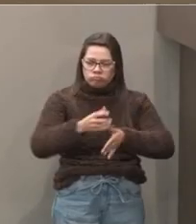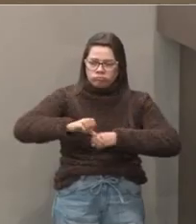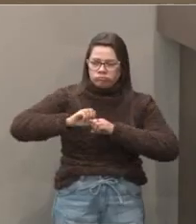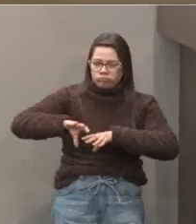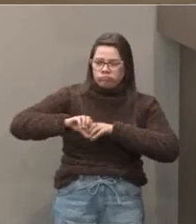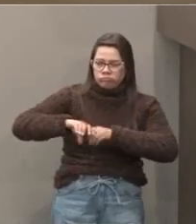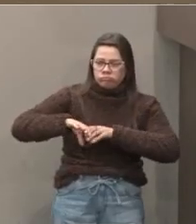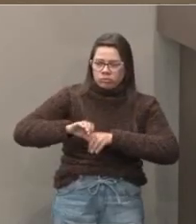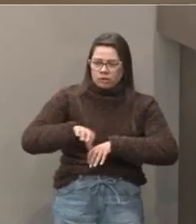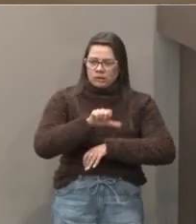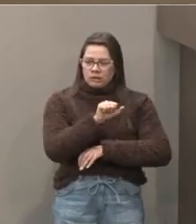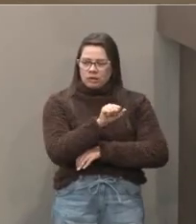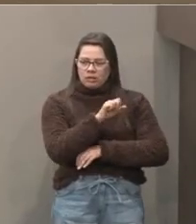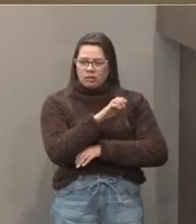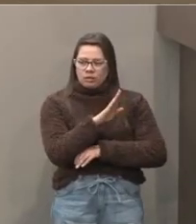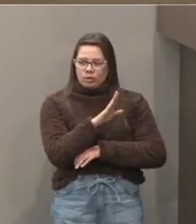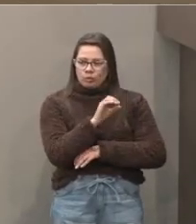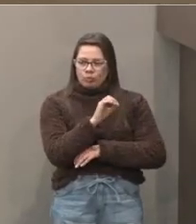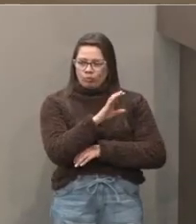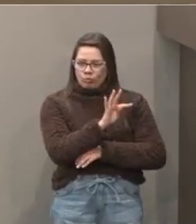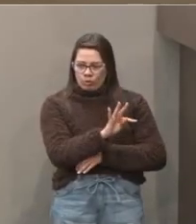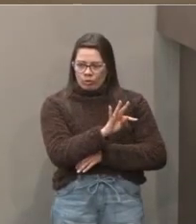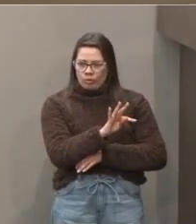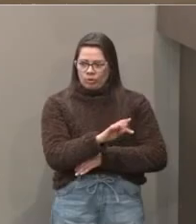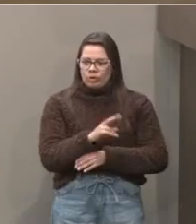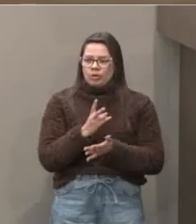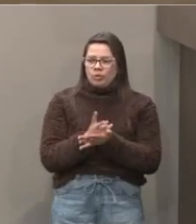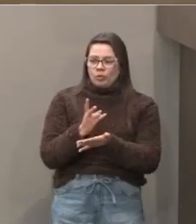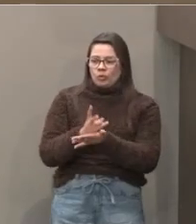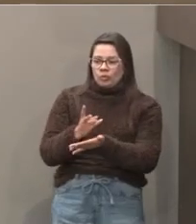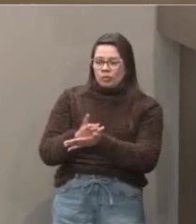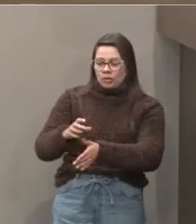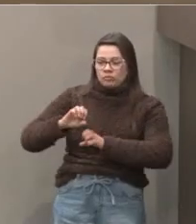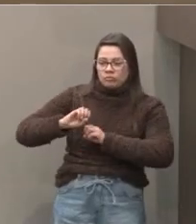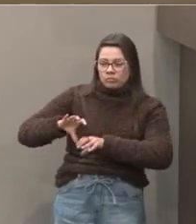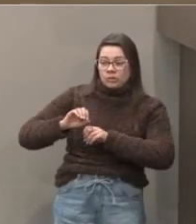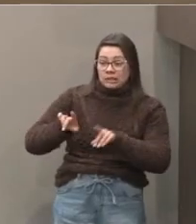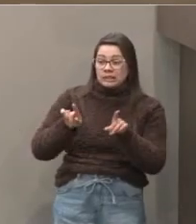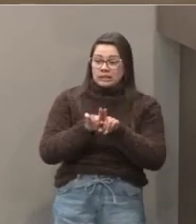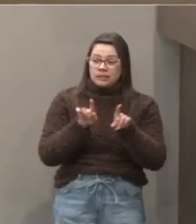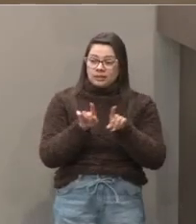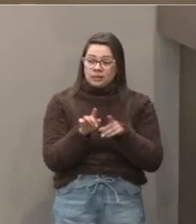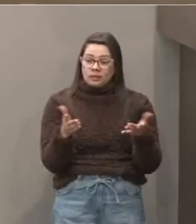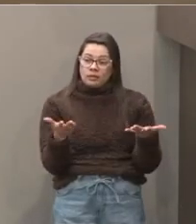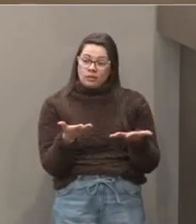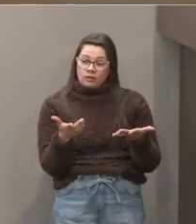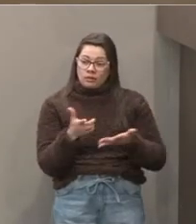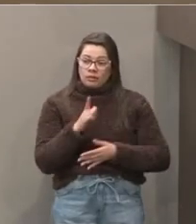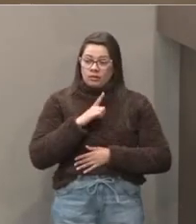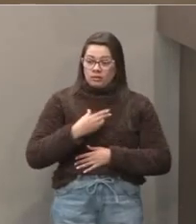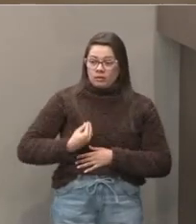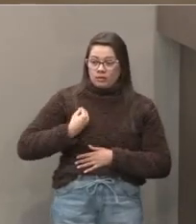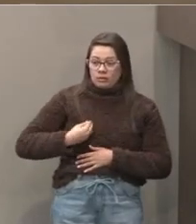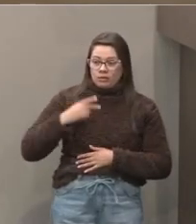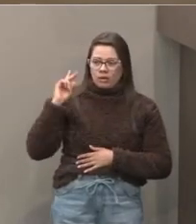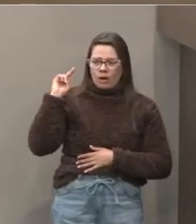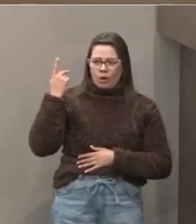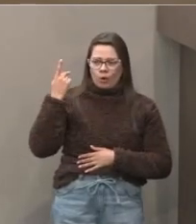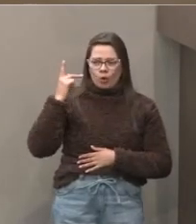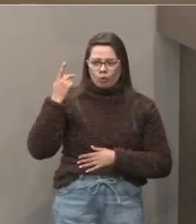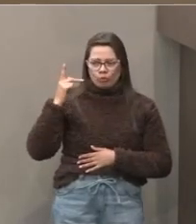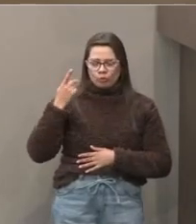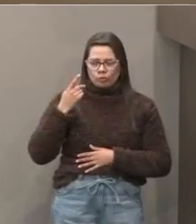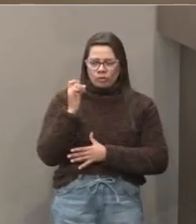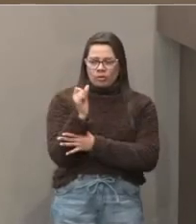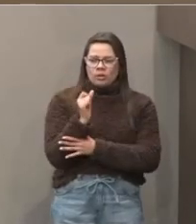SBOT, a Comissão de Educação Continuada e também a História da Ortopedia